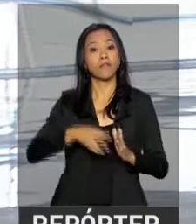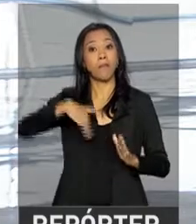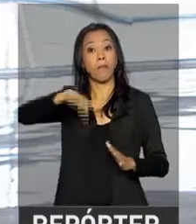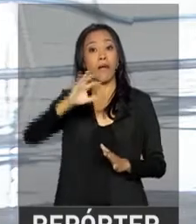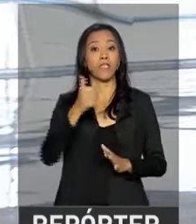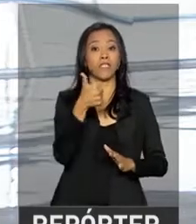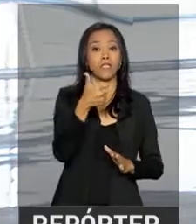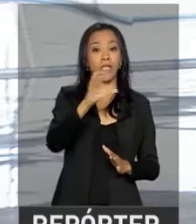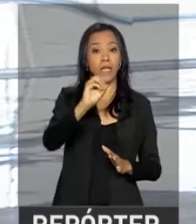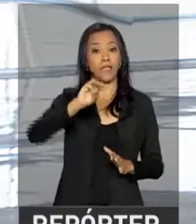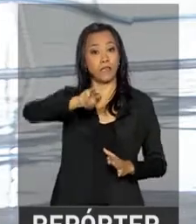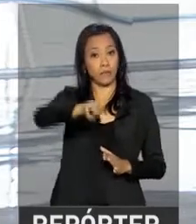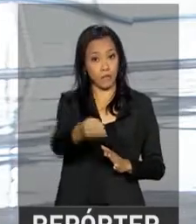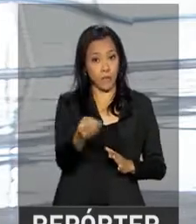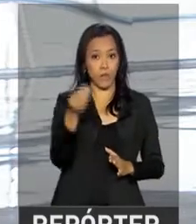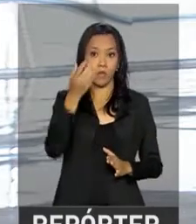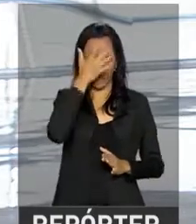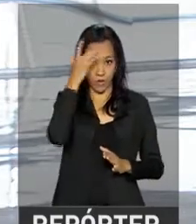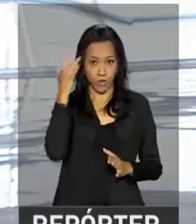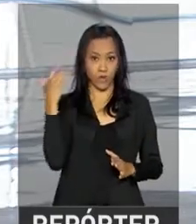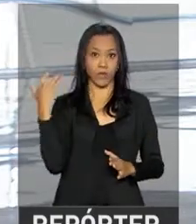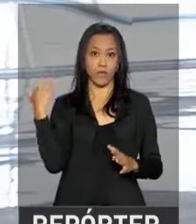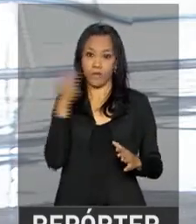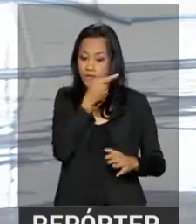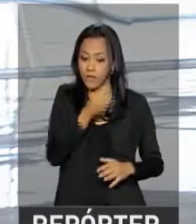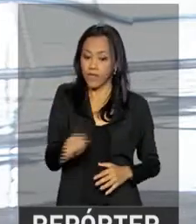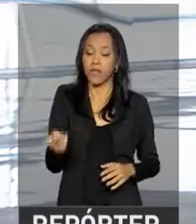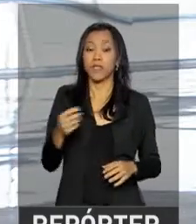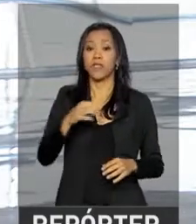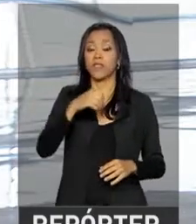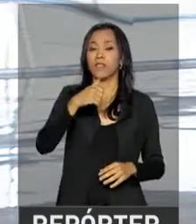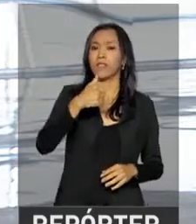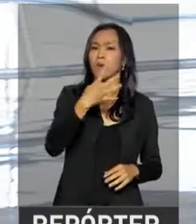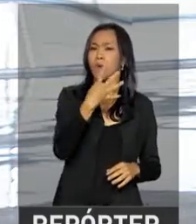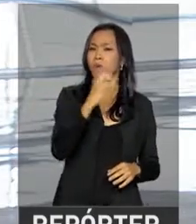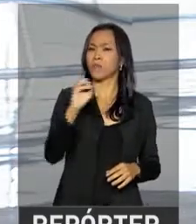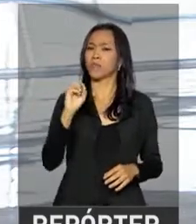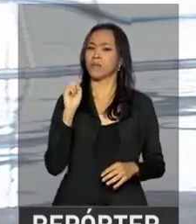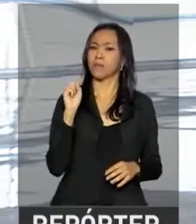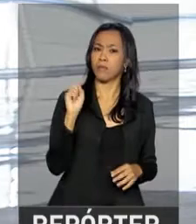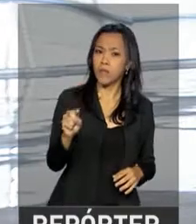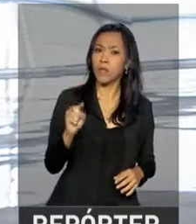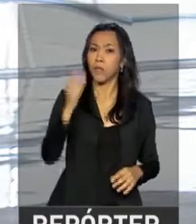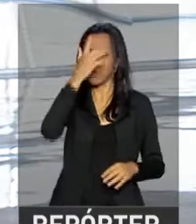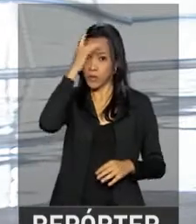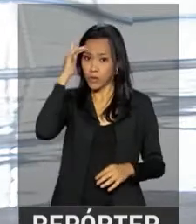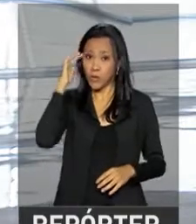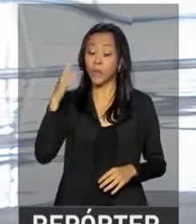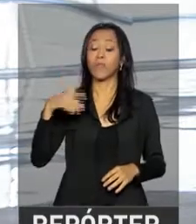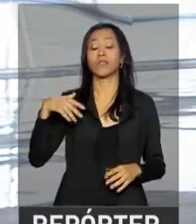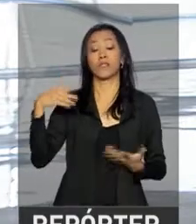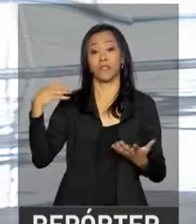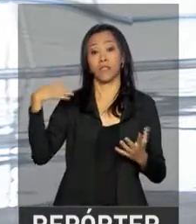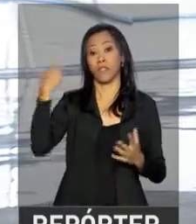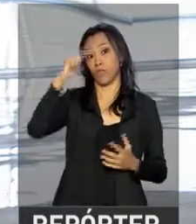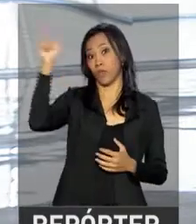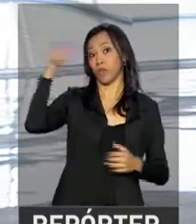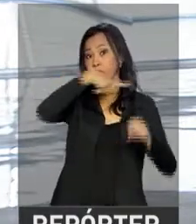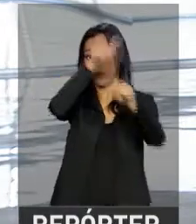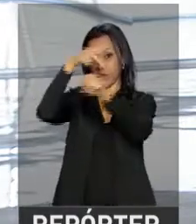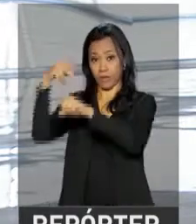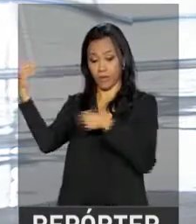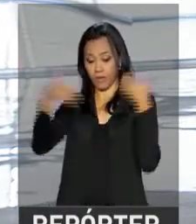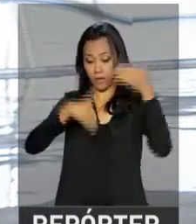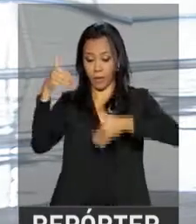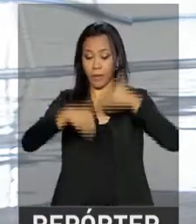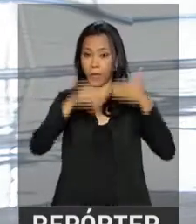milhões de visitantes brasileiros e cerca de 400 mil viajantes internacionais. Esses números representam